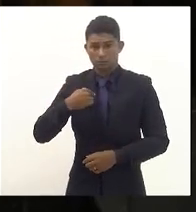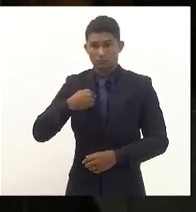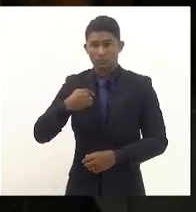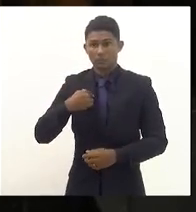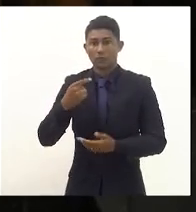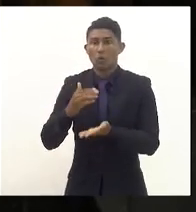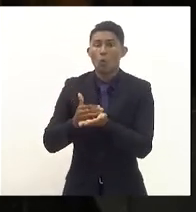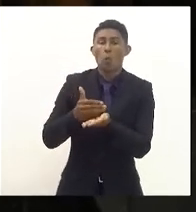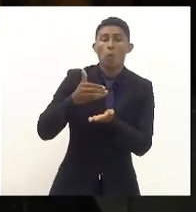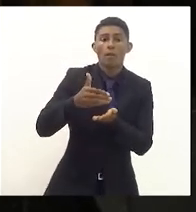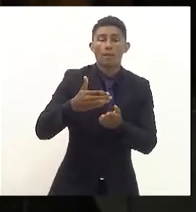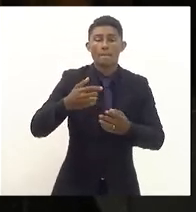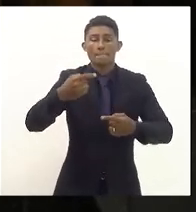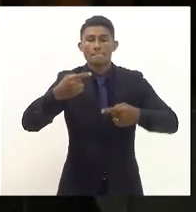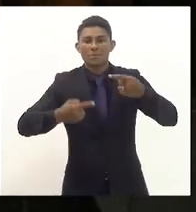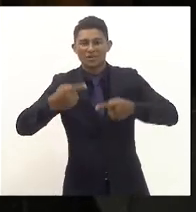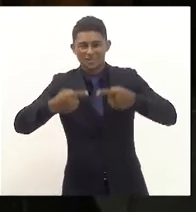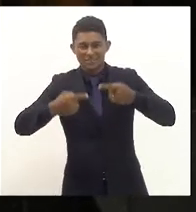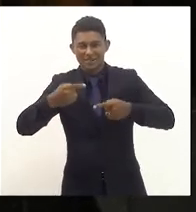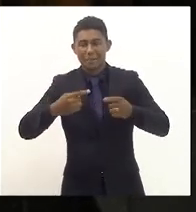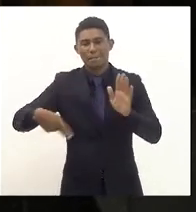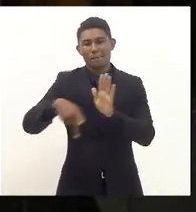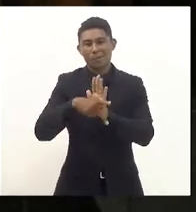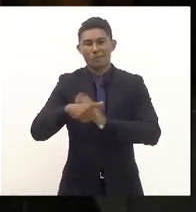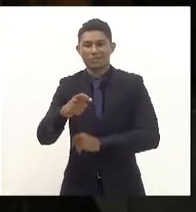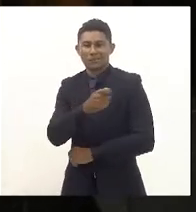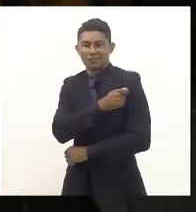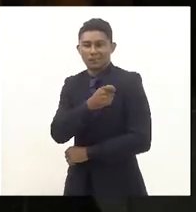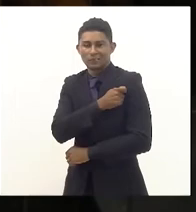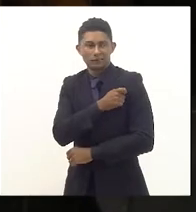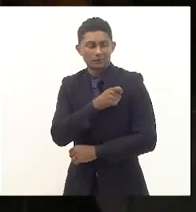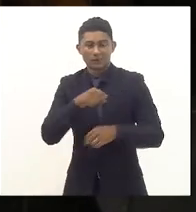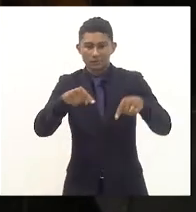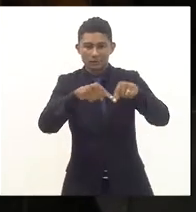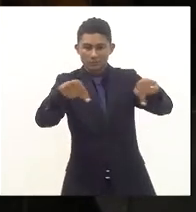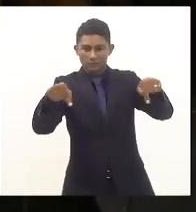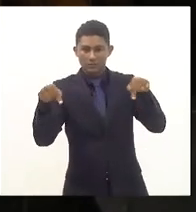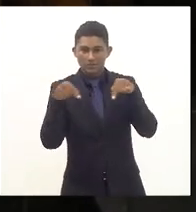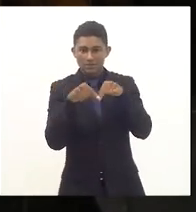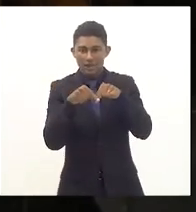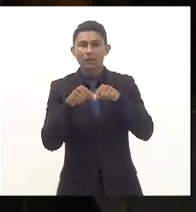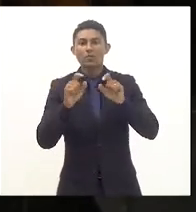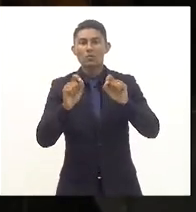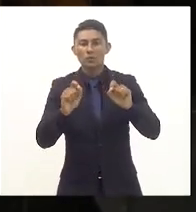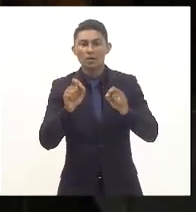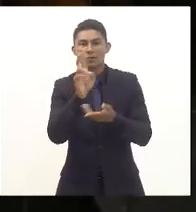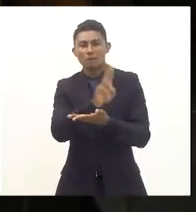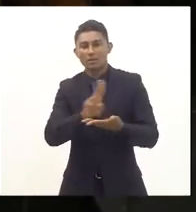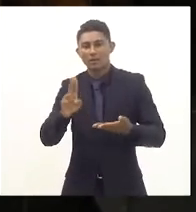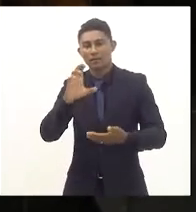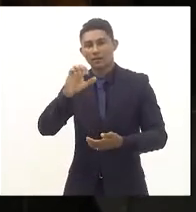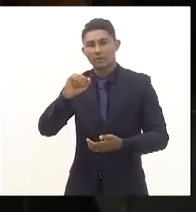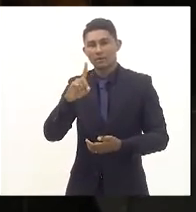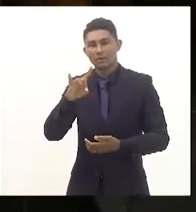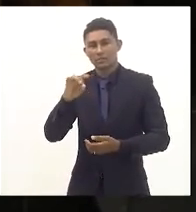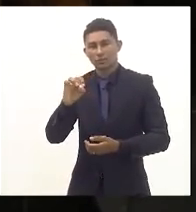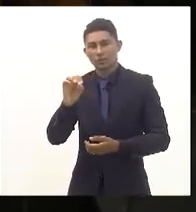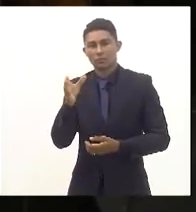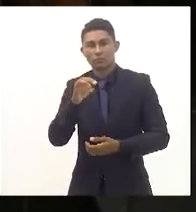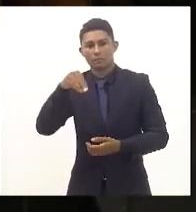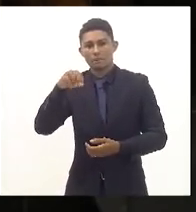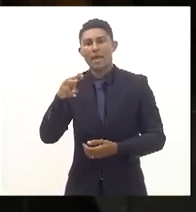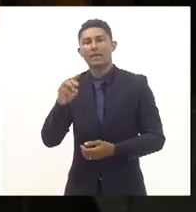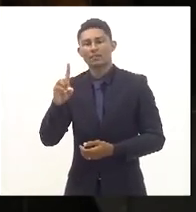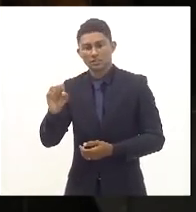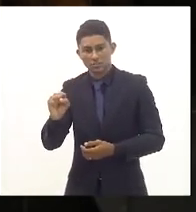minha atuação na política de estudantil um grande amigo de sala de aula da Cândido Mendes Ipanema e é uma prova de que